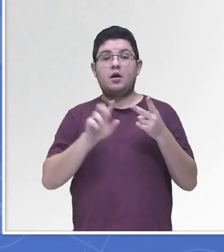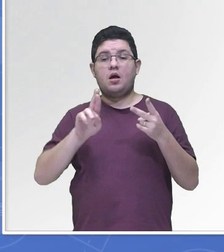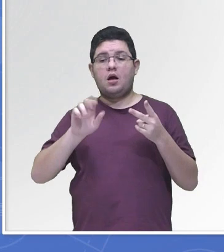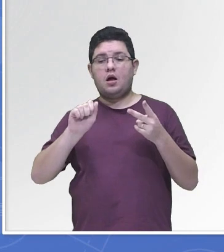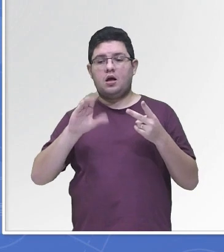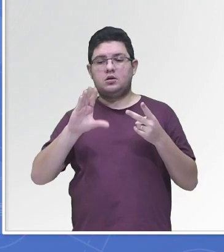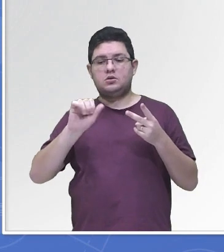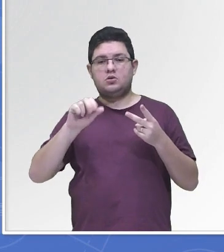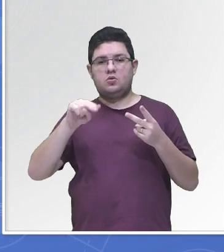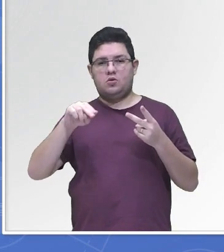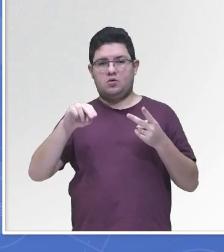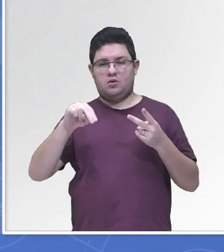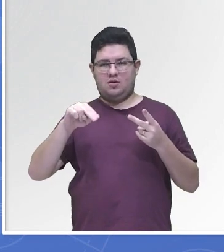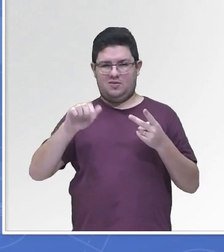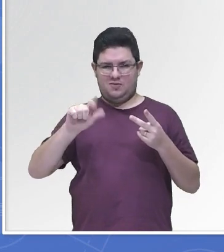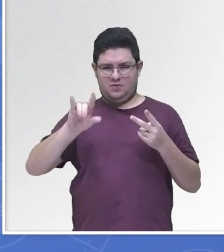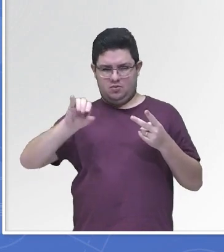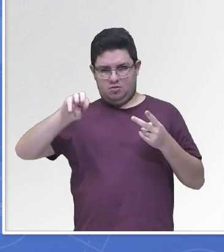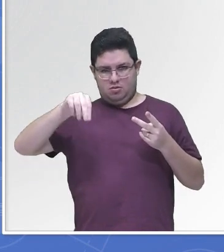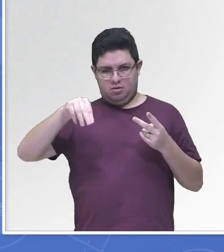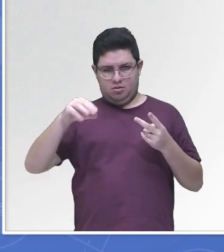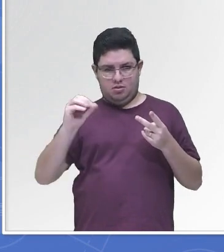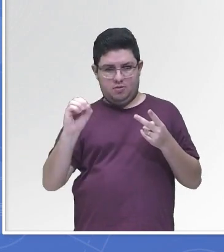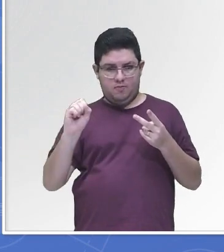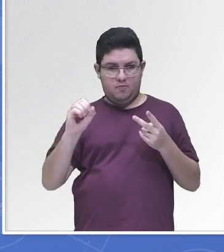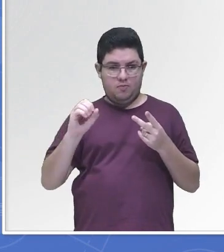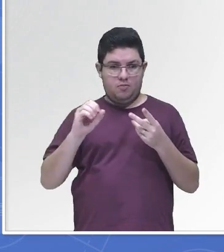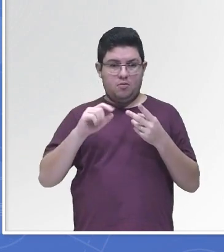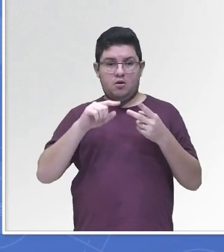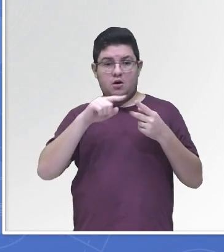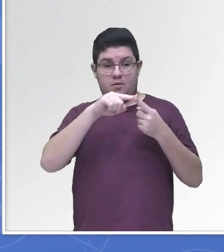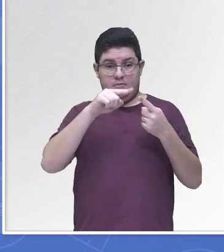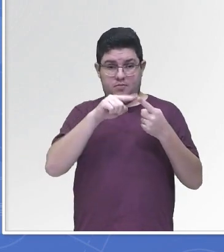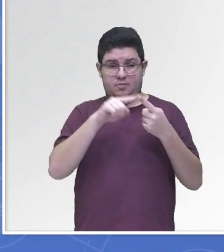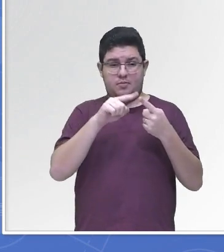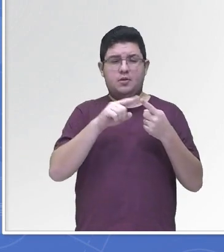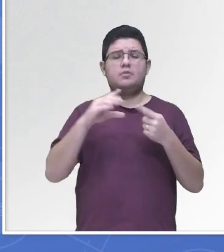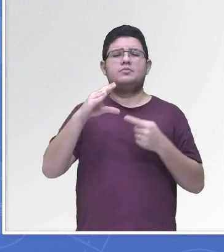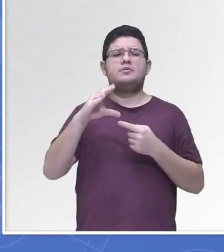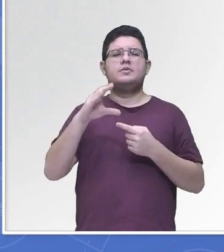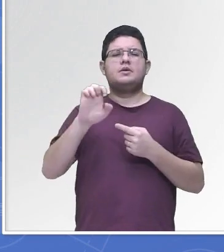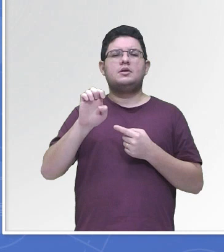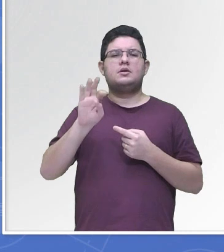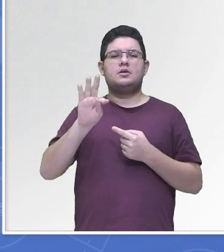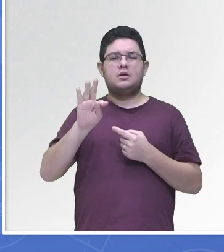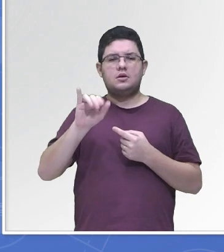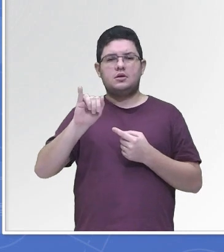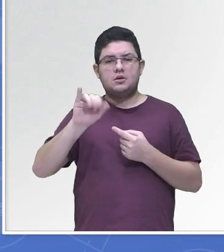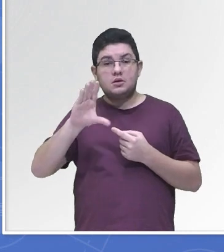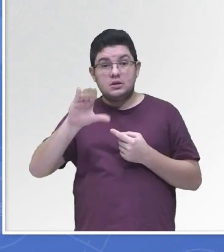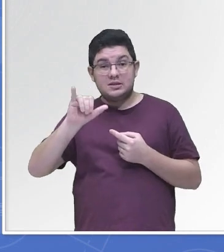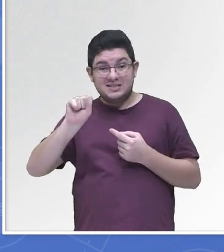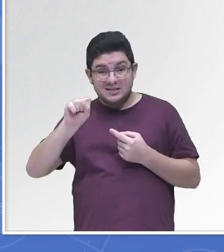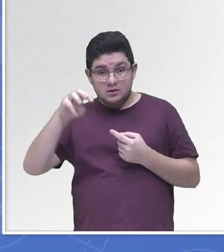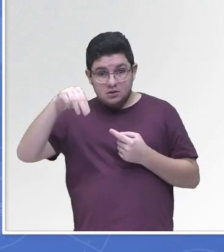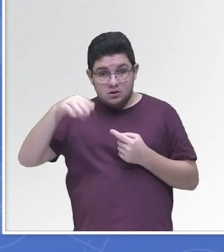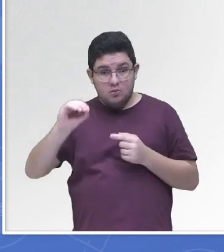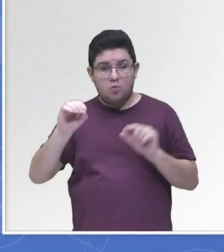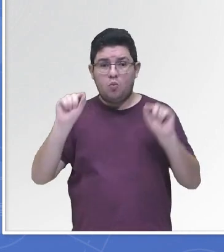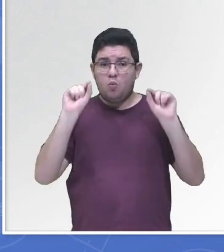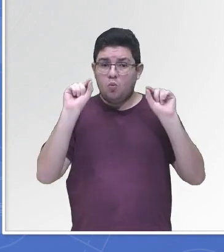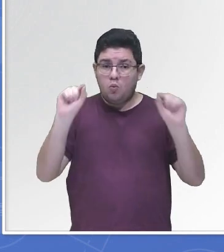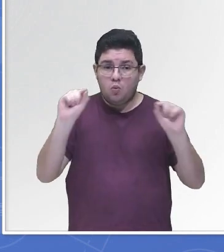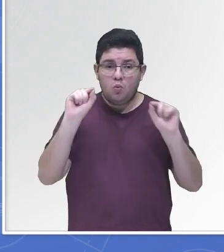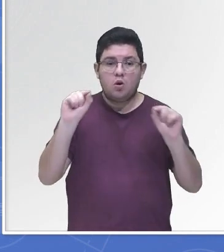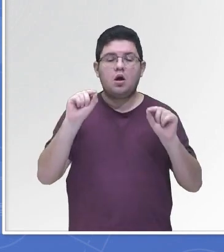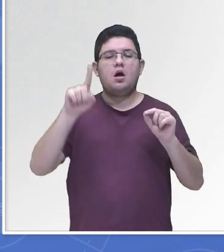o ceticismo? Uma colocação da dúvida, ou seja, um paradigma da incerteza. Nada é certo. Vamos já